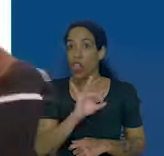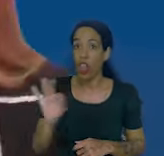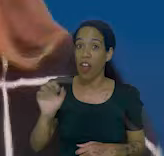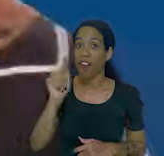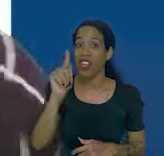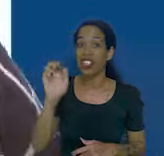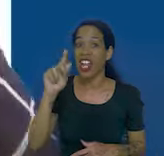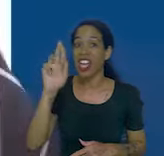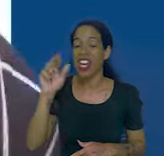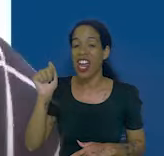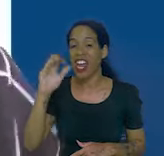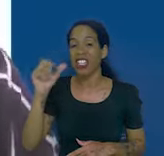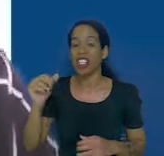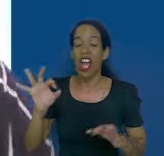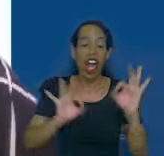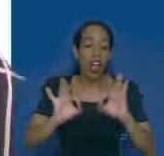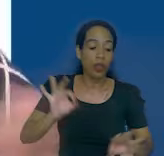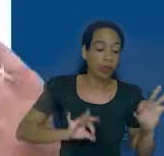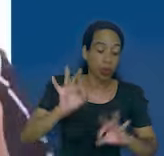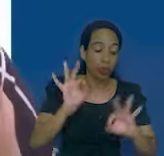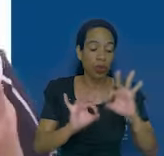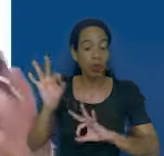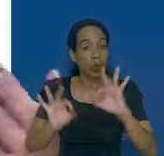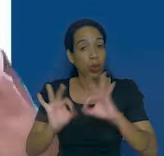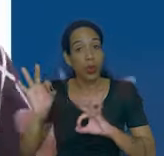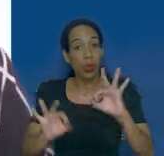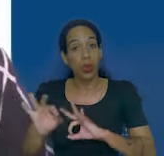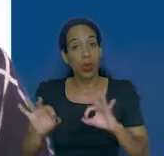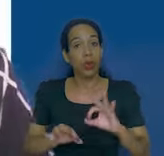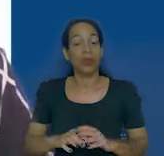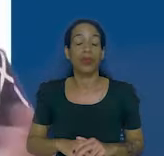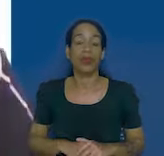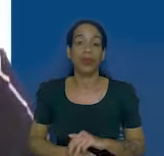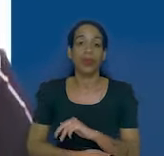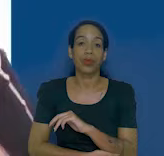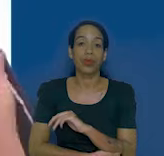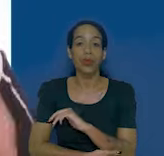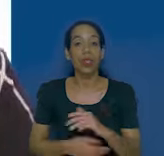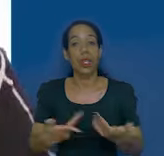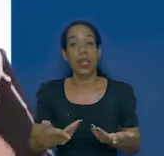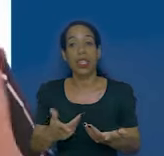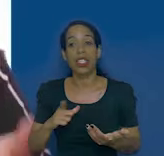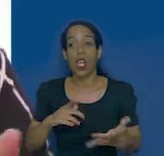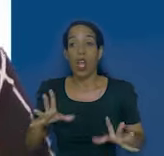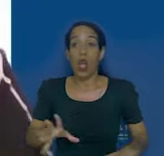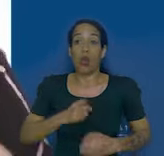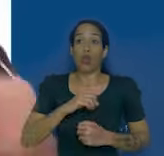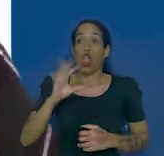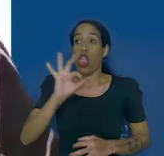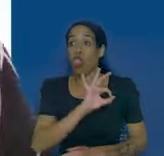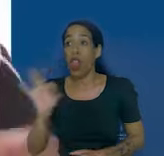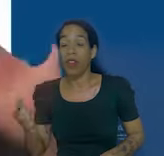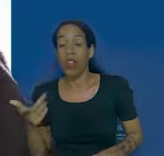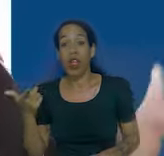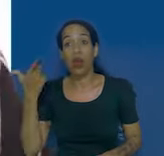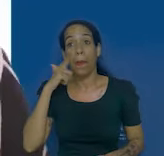nova geração para poder me ajudar justamente nessa empreitada. Acho que de alguém que tivesse um fôlego novo, que